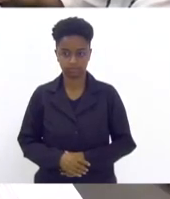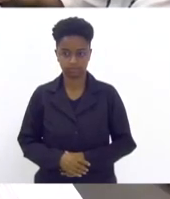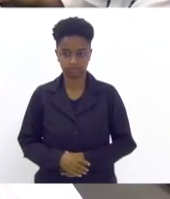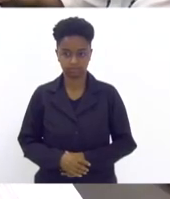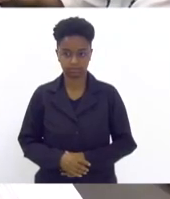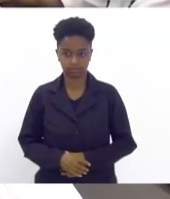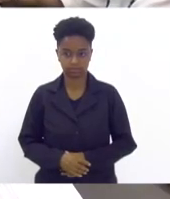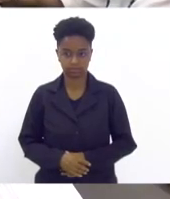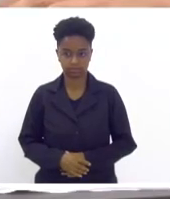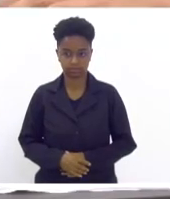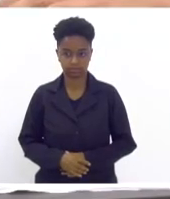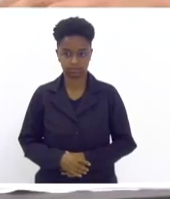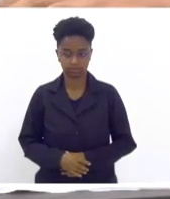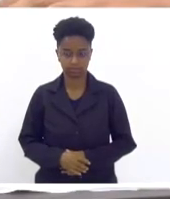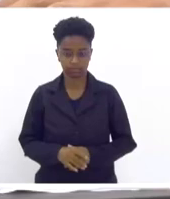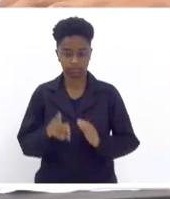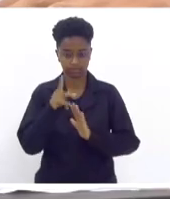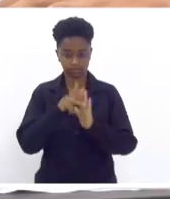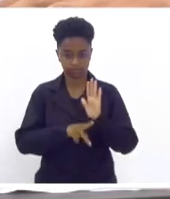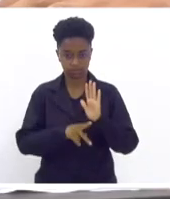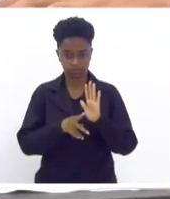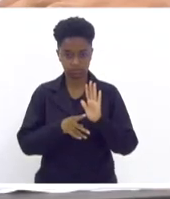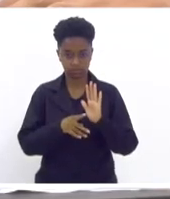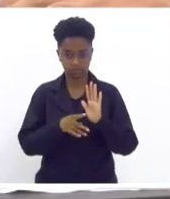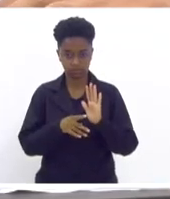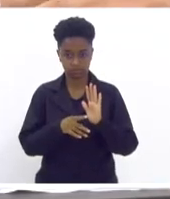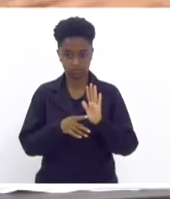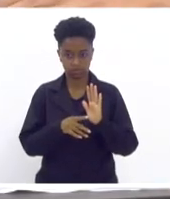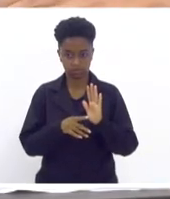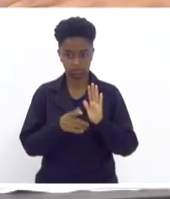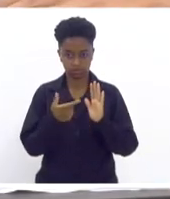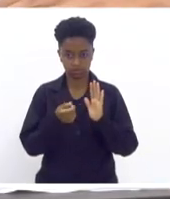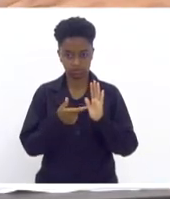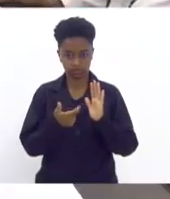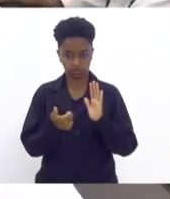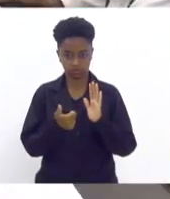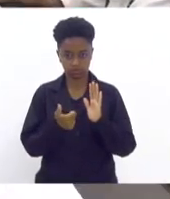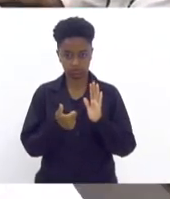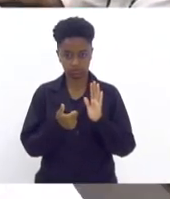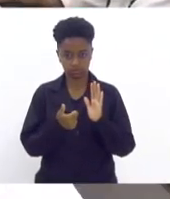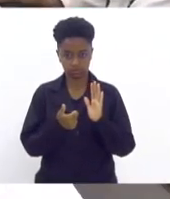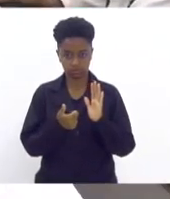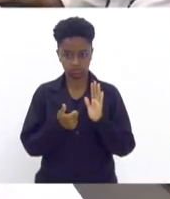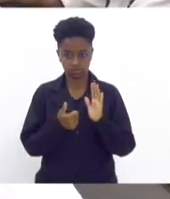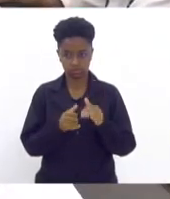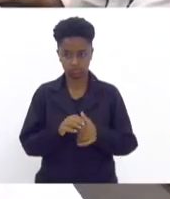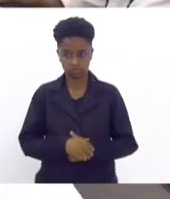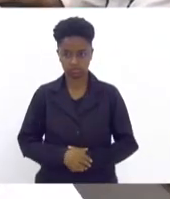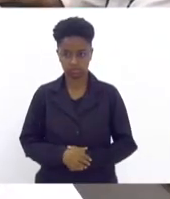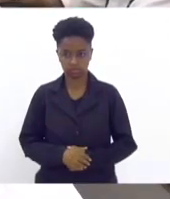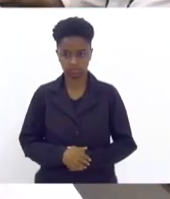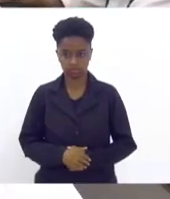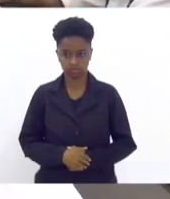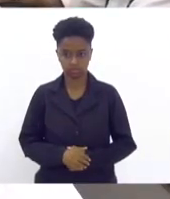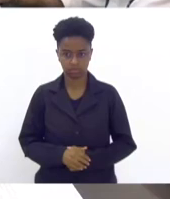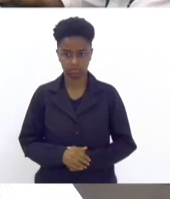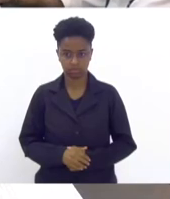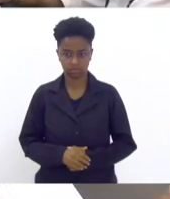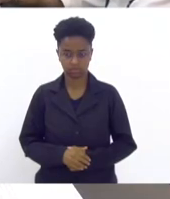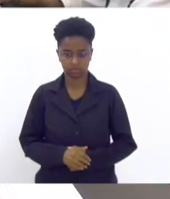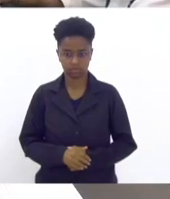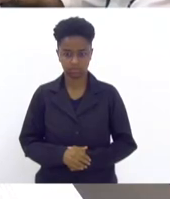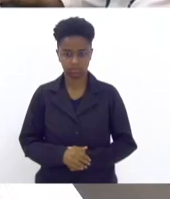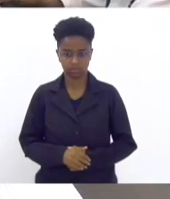Qual que é o número do projeto? 4.300 de 21. Pode ler a emenda? Ele dispõe sobre a obrigatoriedade